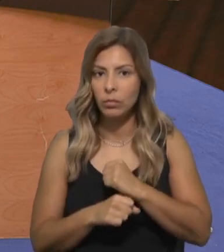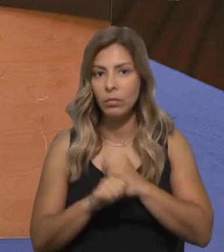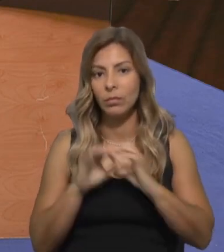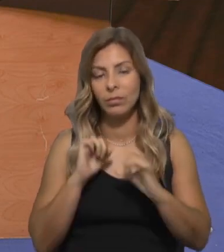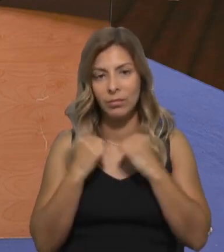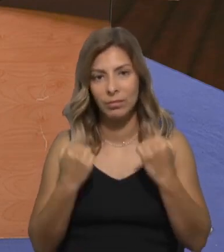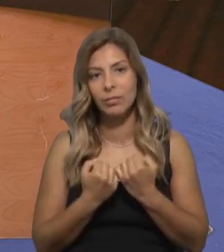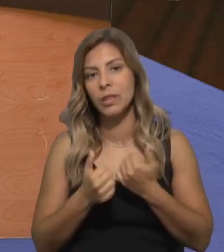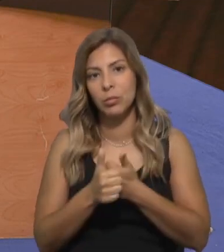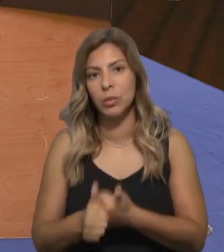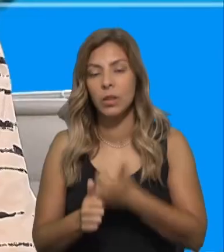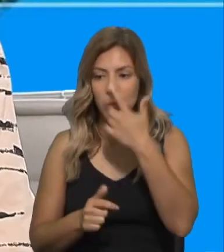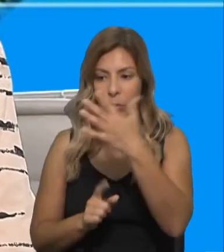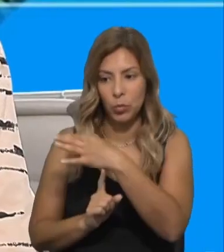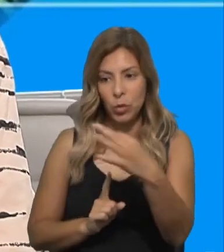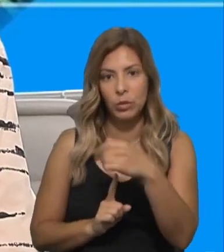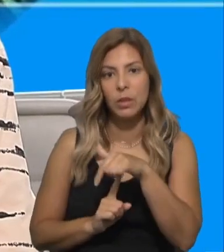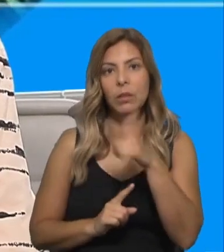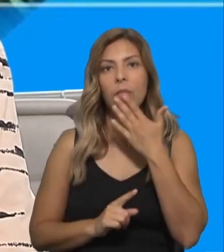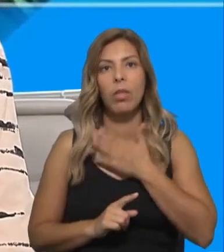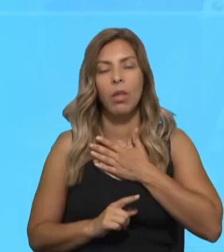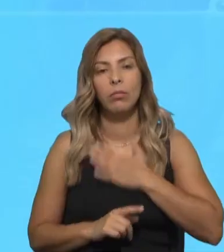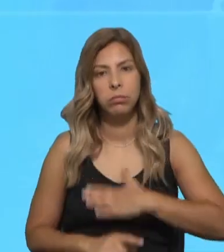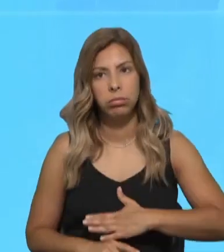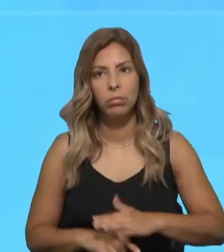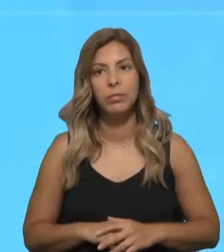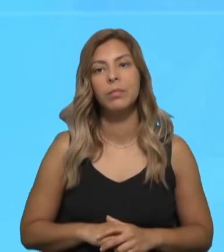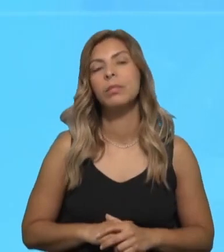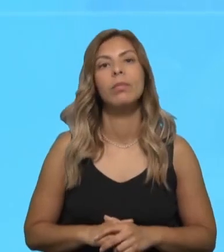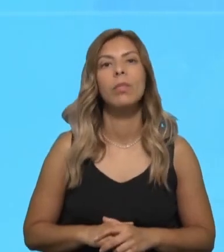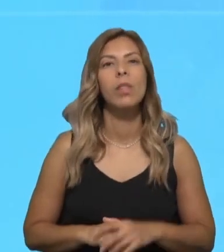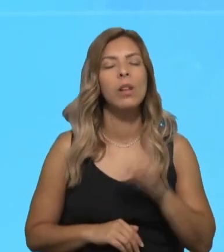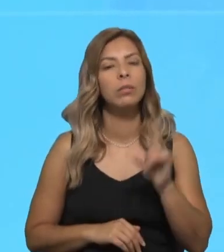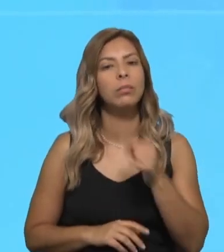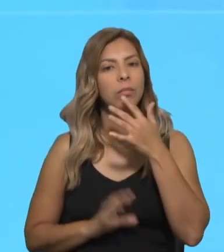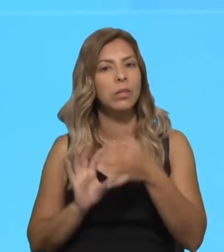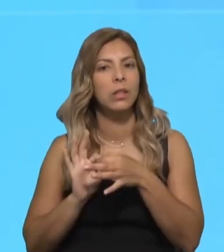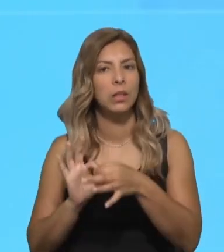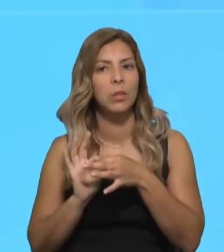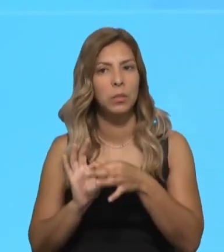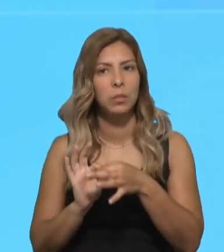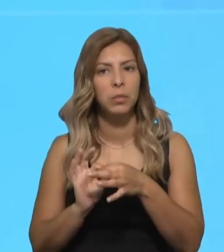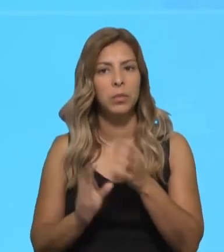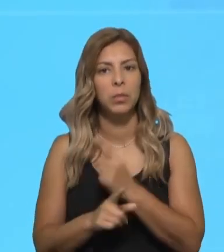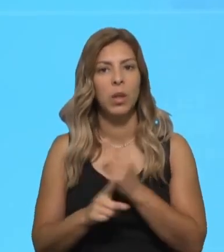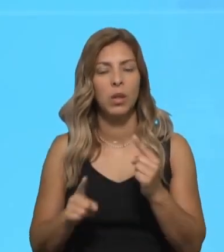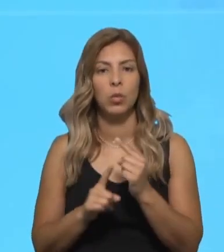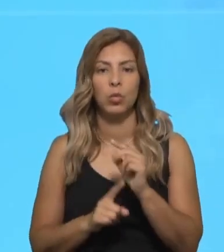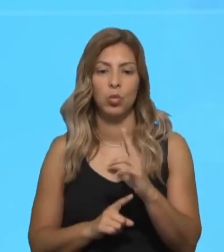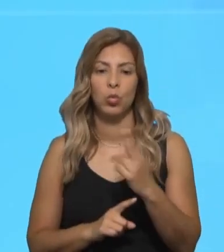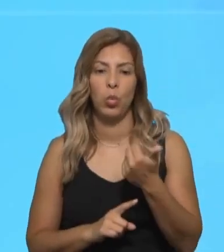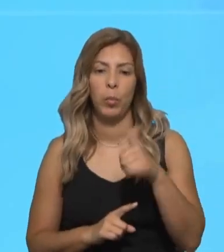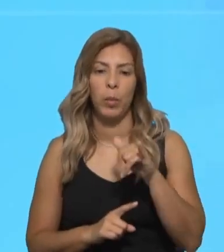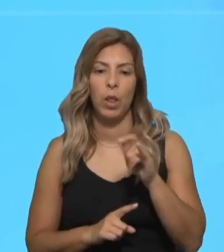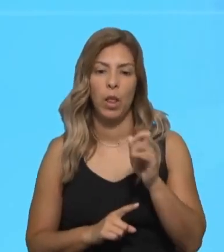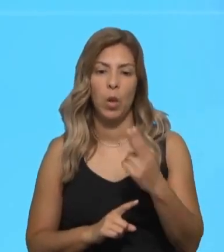depois também a eleição dele, é muito consolador. E há até, podíamos ver aí uma relação, porque o primeiro encontro do jubileu foi com o mundo